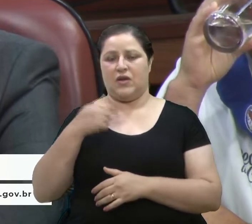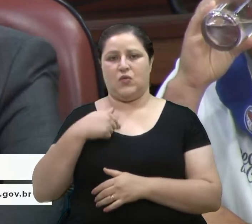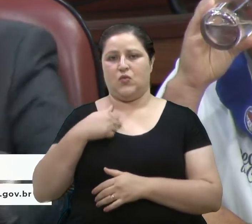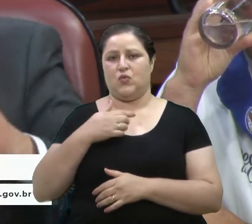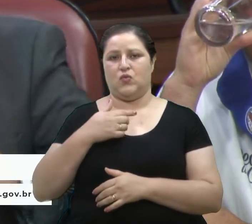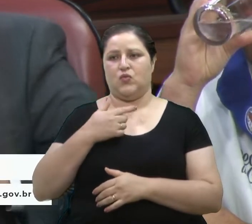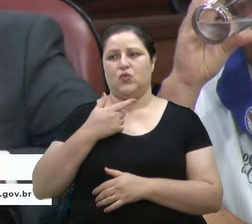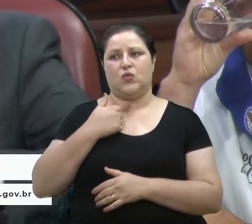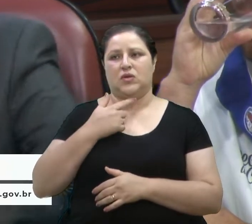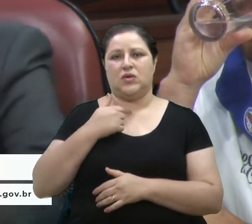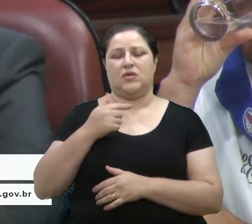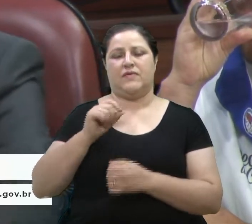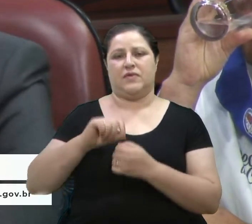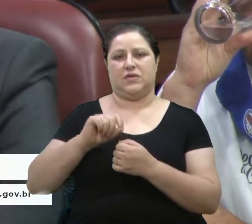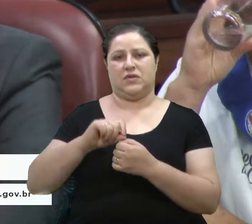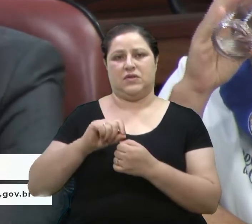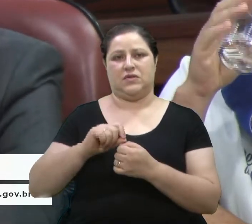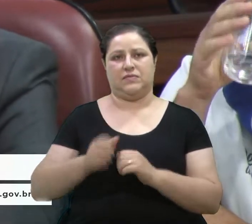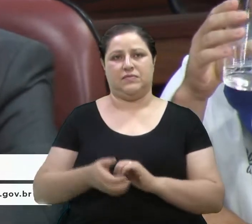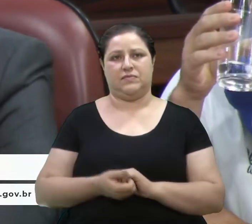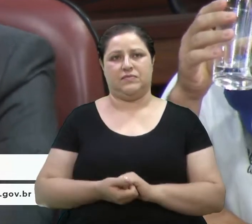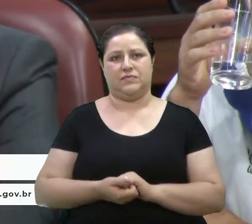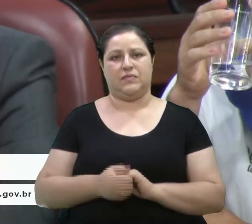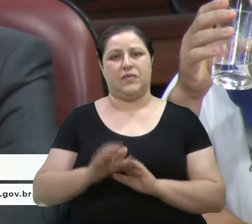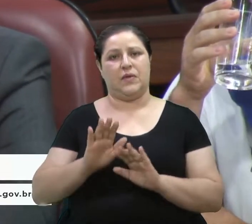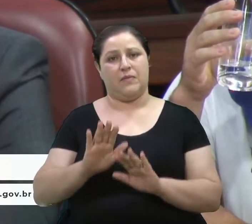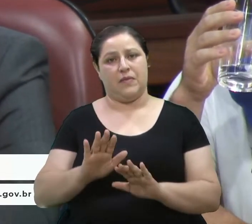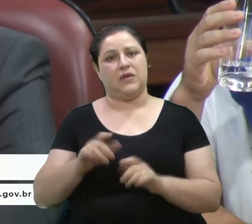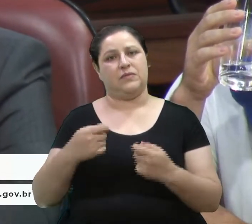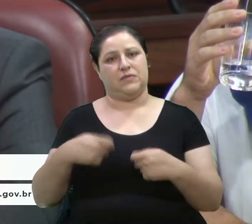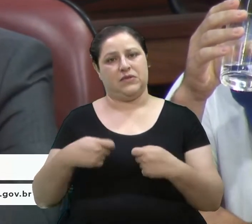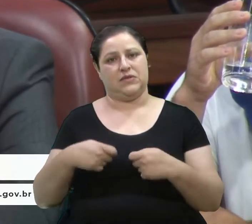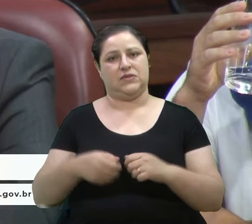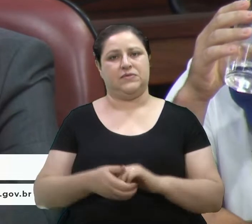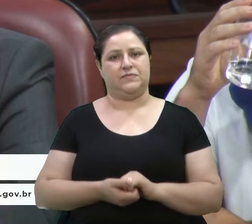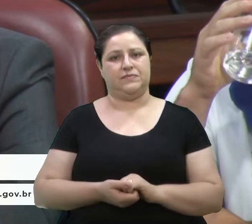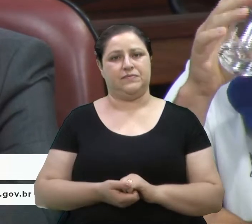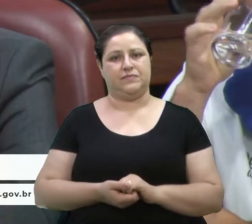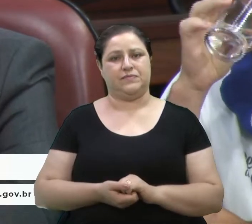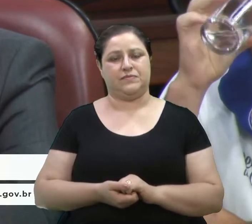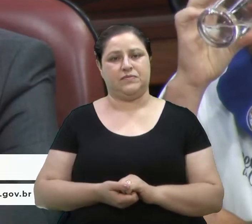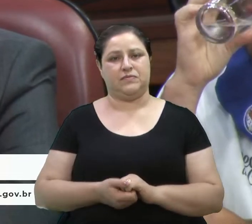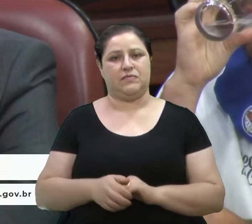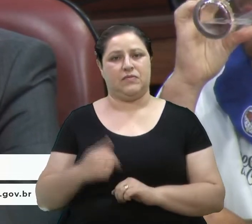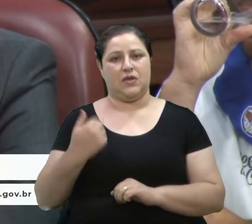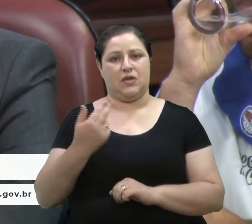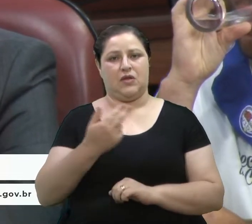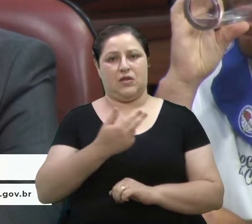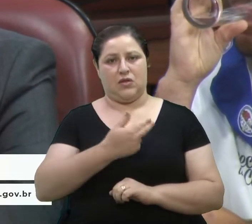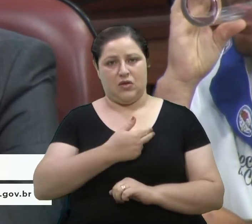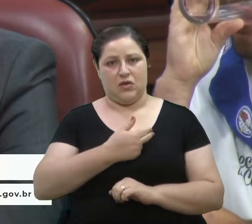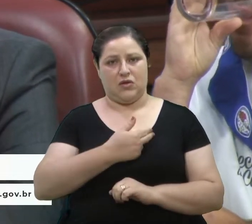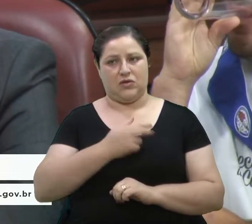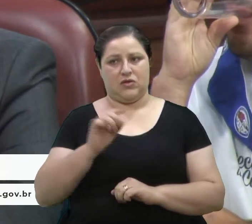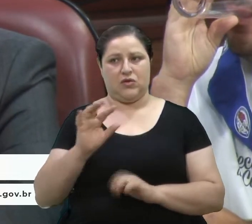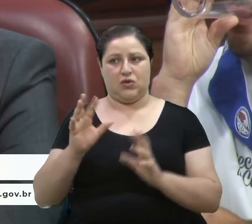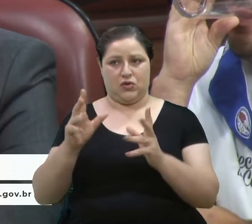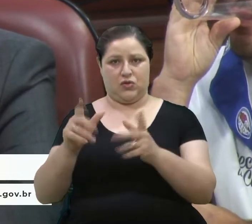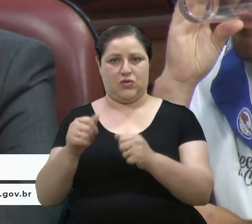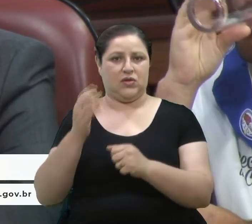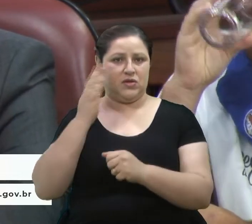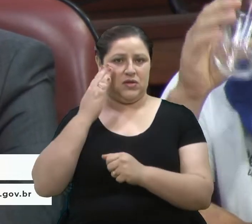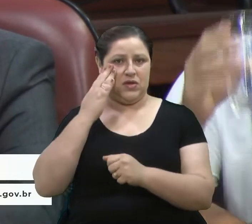de fazer, mas é necessário. Nós, como todos vocês sabem aqui, a